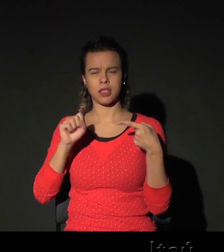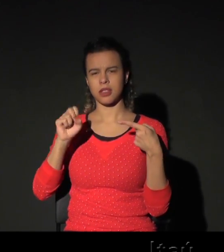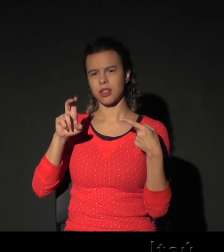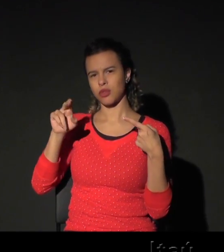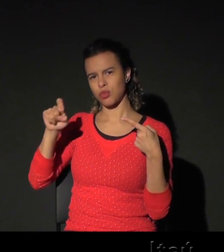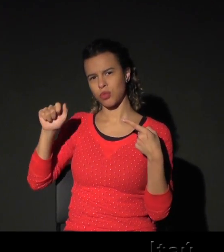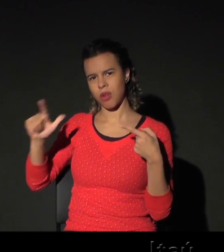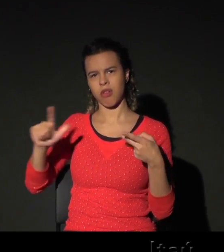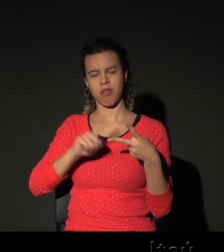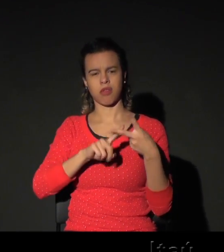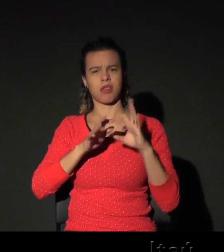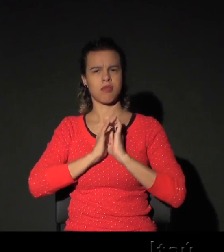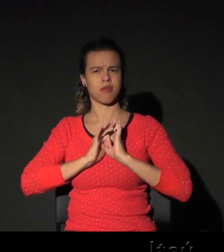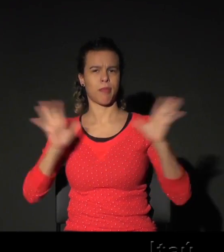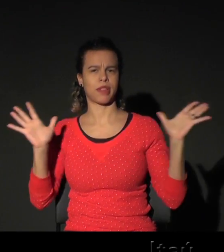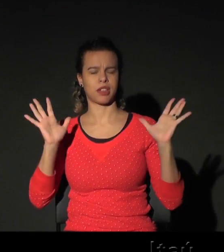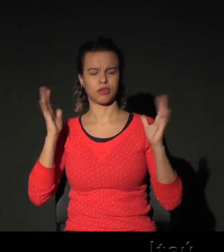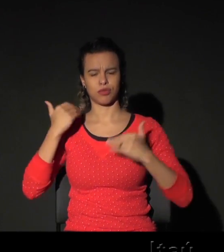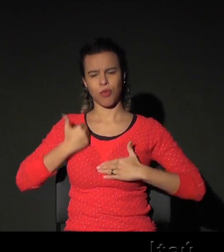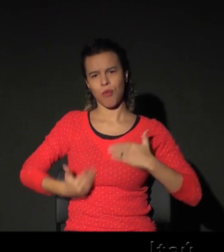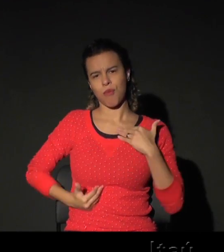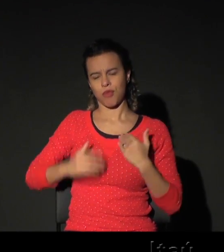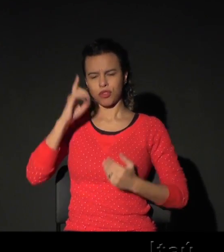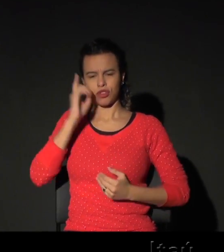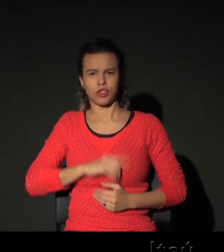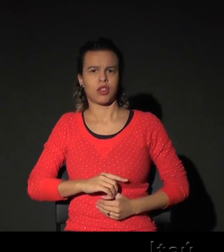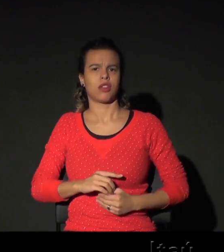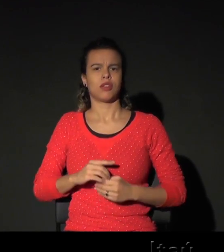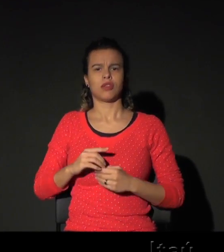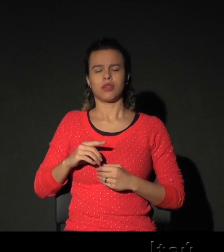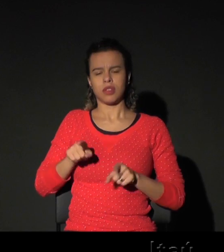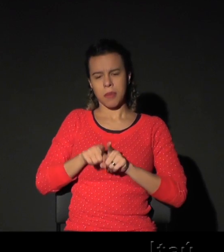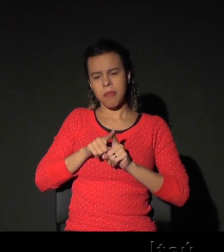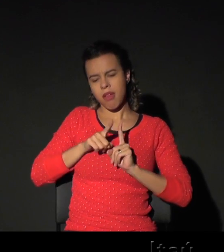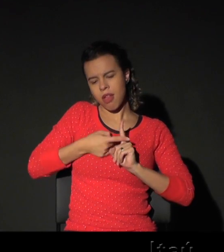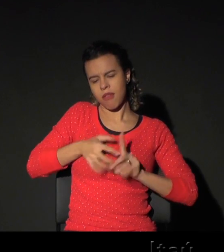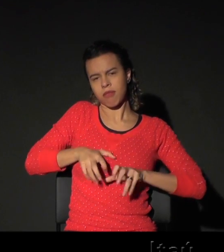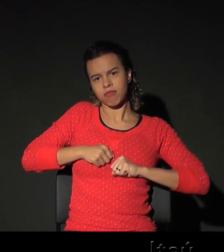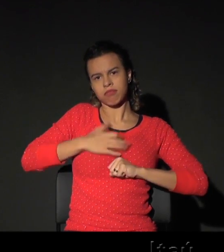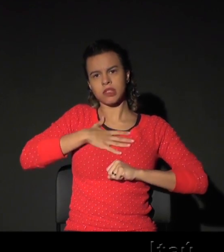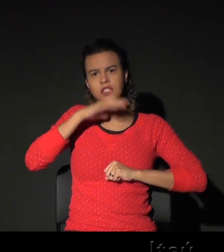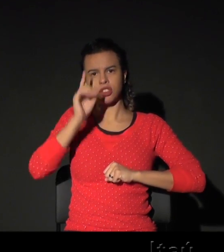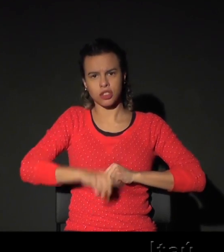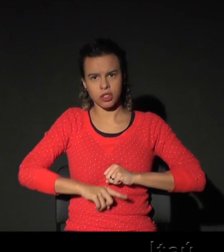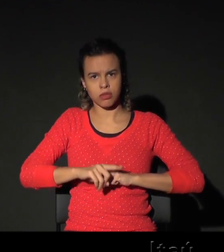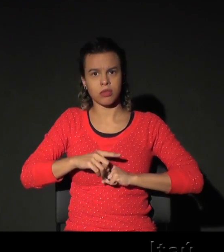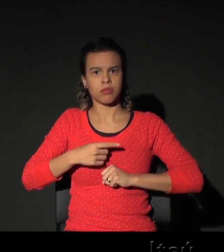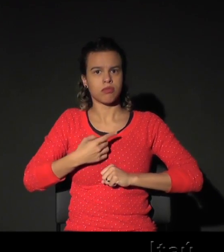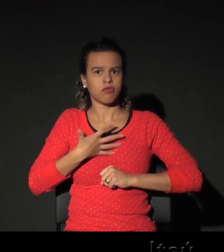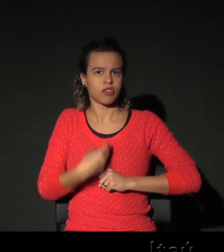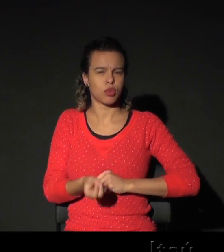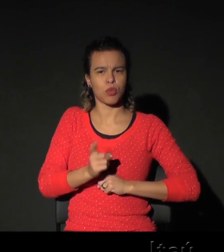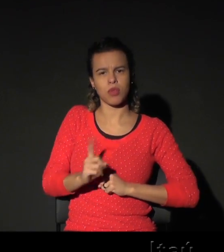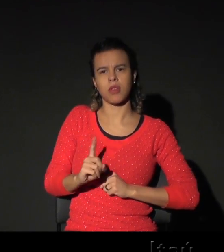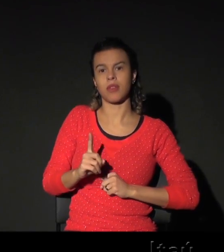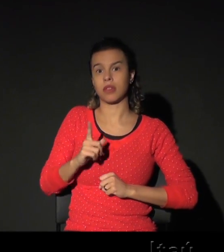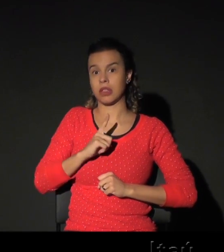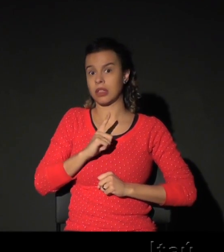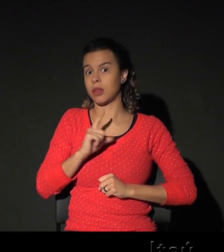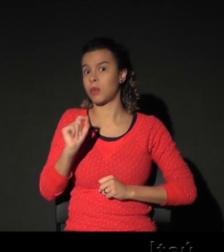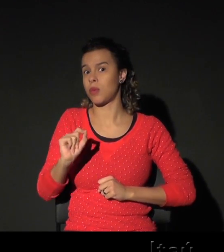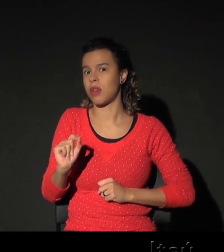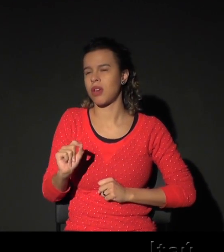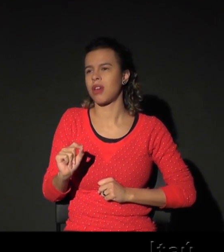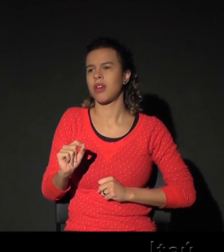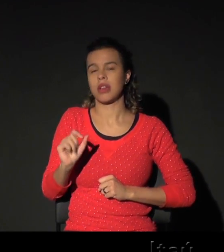eh a questão da Liberdade sexual direito do corpo direito reprodutivo né uma Voca alização a quente eu digo